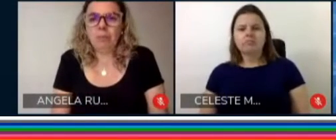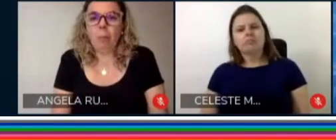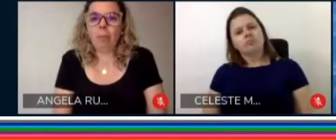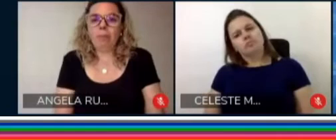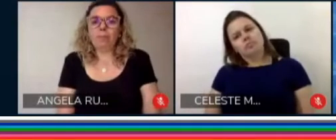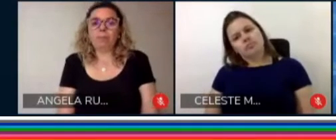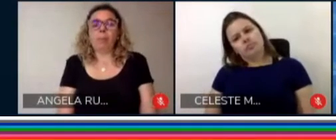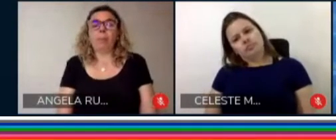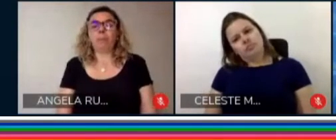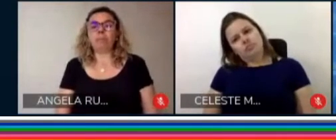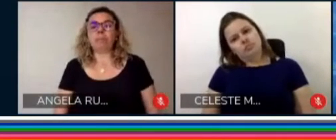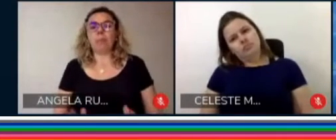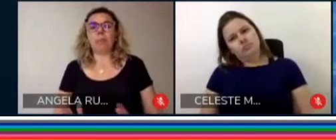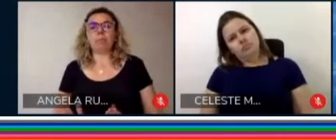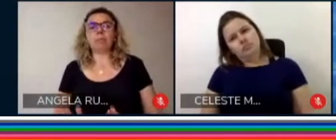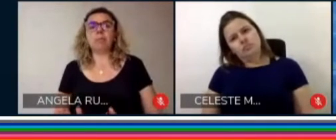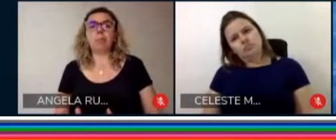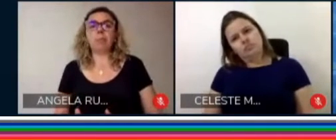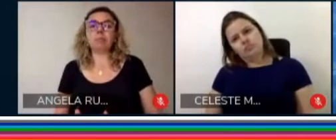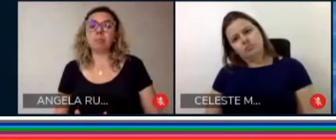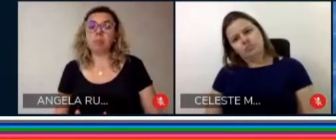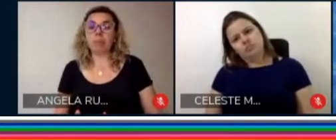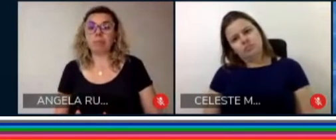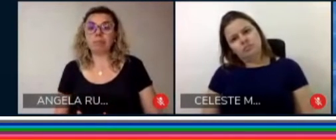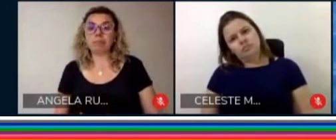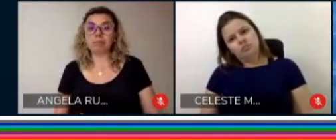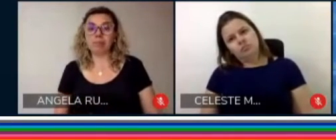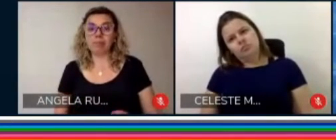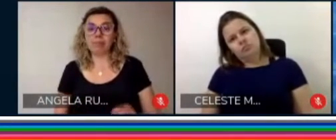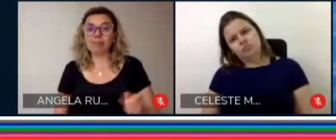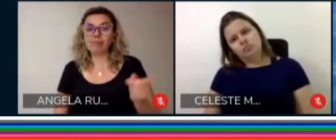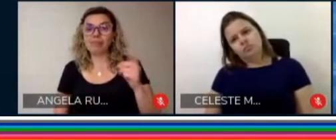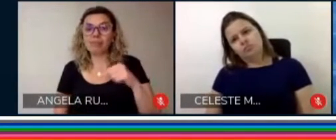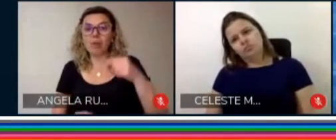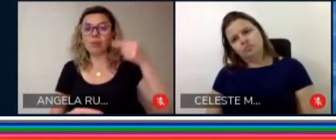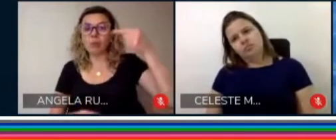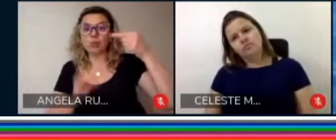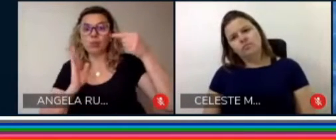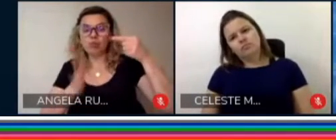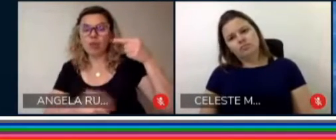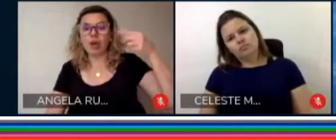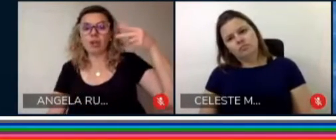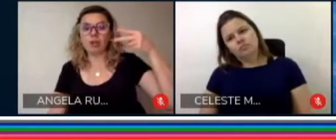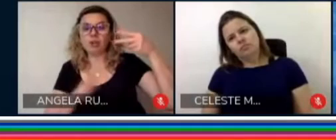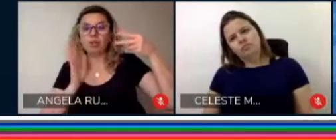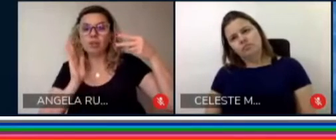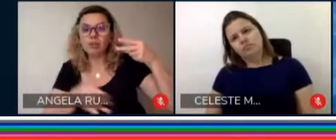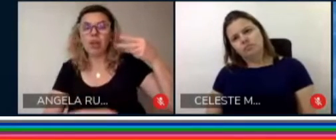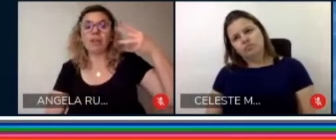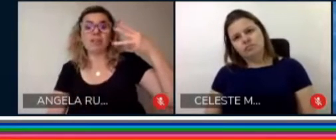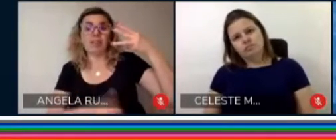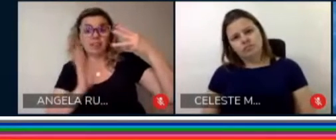Aí agora a gente já passou do recuperar e acessar, né, que é aquilo de identificar como é que eu